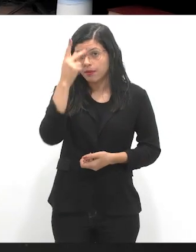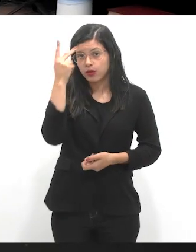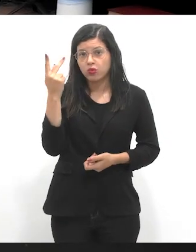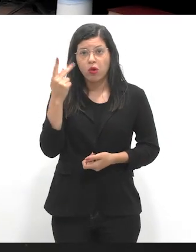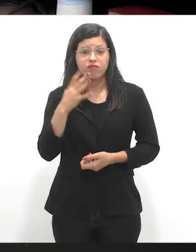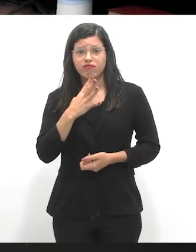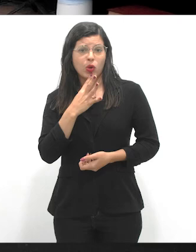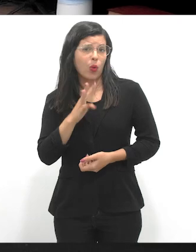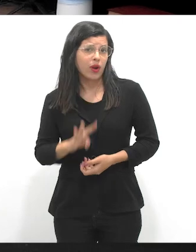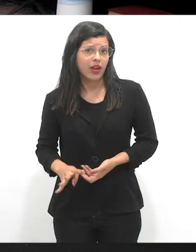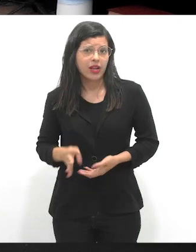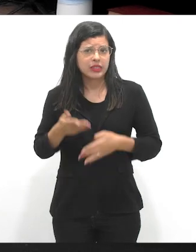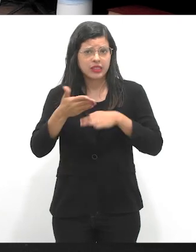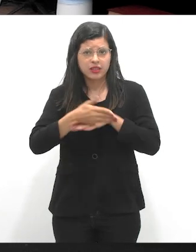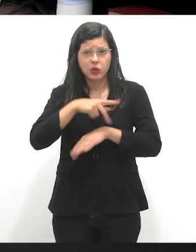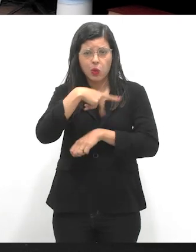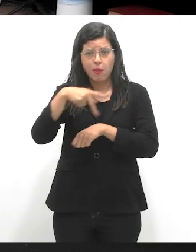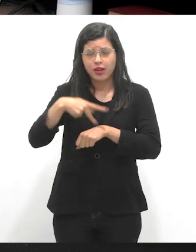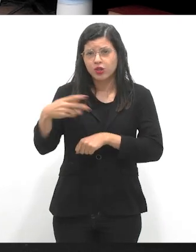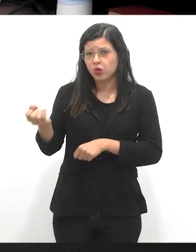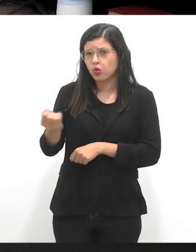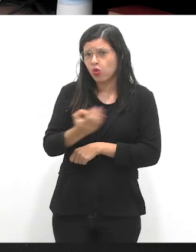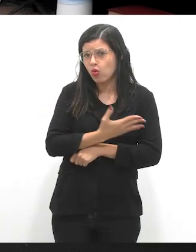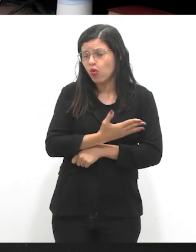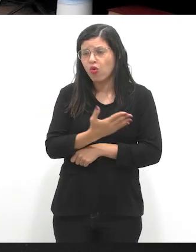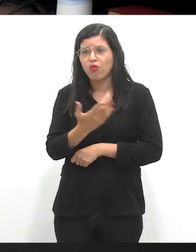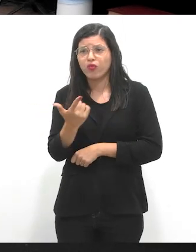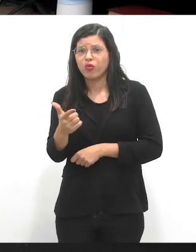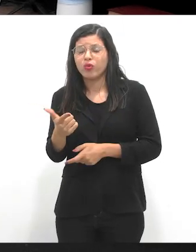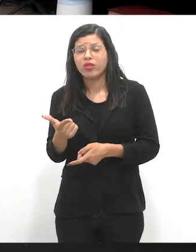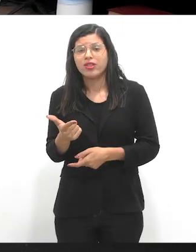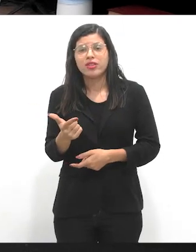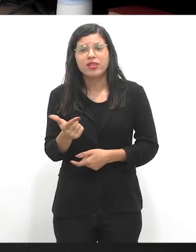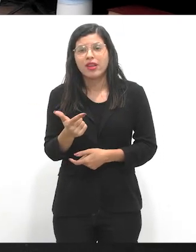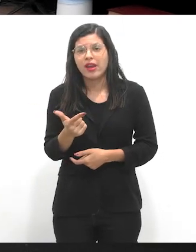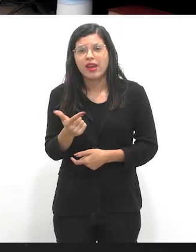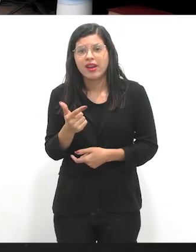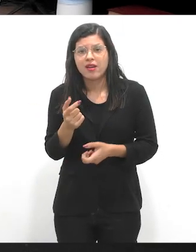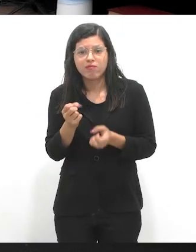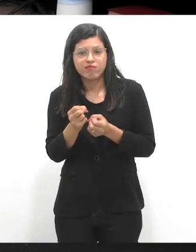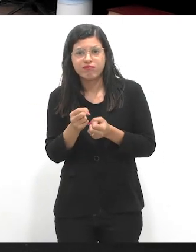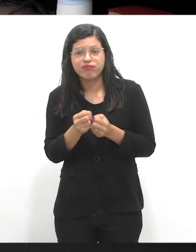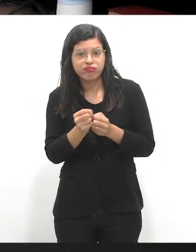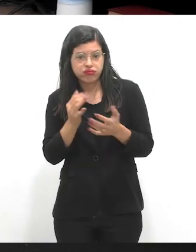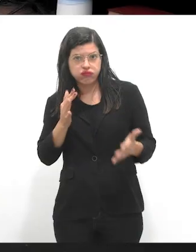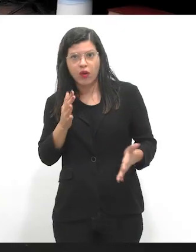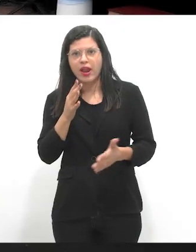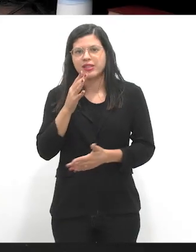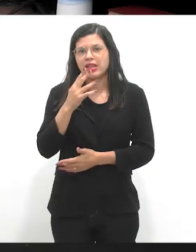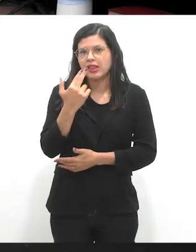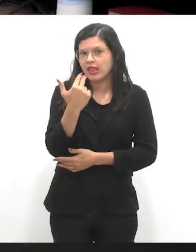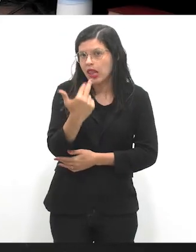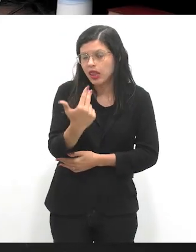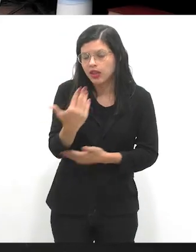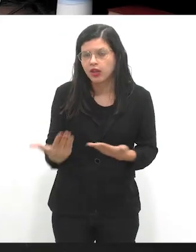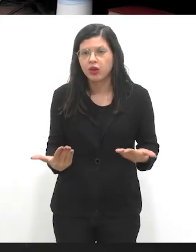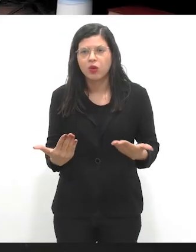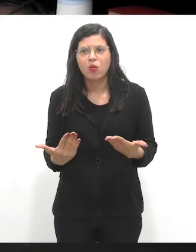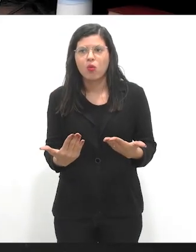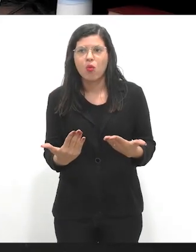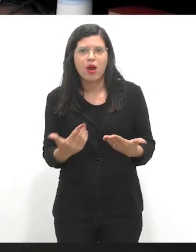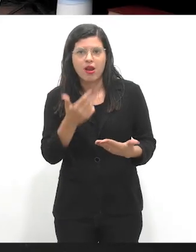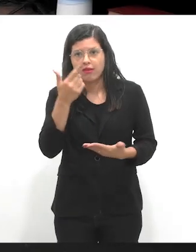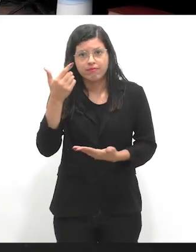desconhecimento que ela está chegando num país novo, que ela não domina a língua, que ela não domina a cultura, os costumes, que ela ainda não entende todo esse